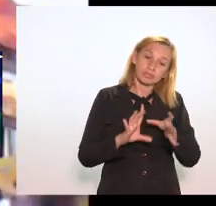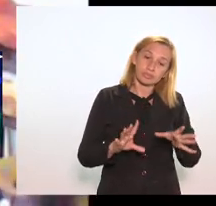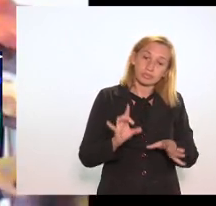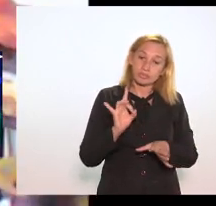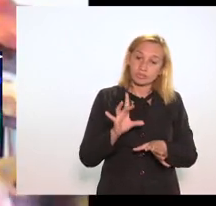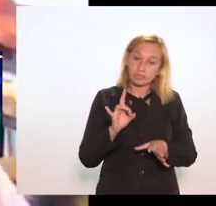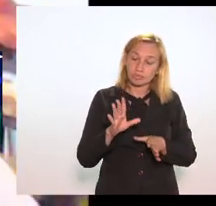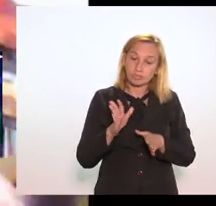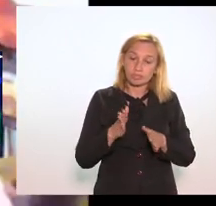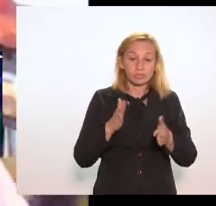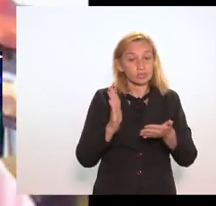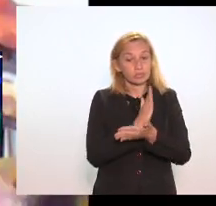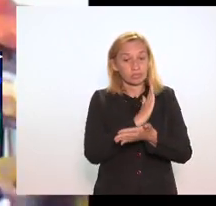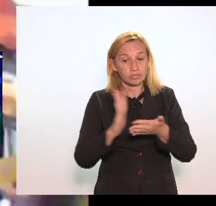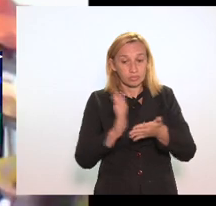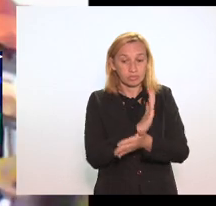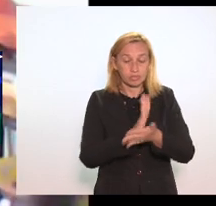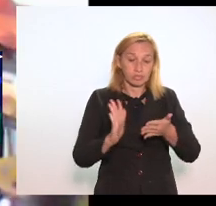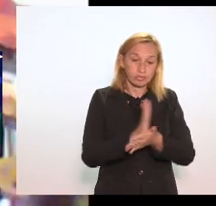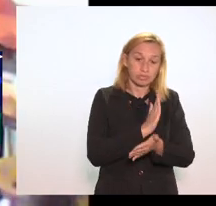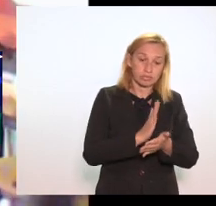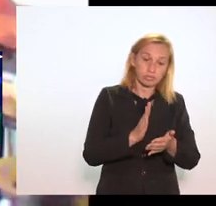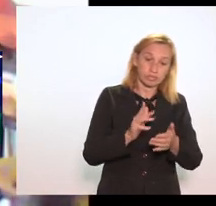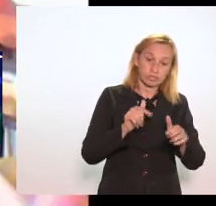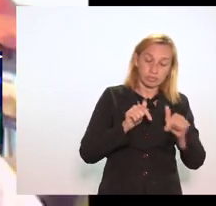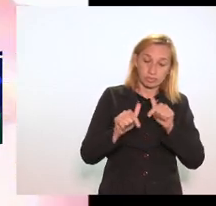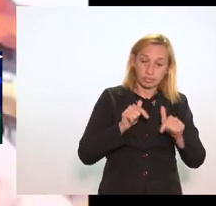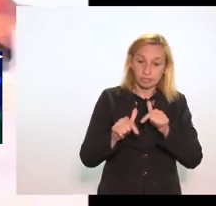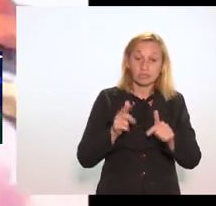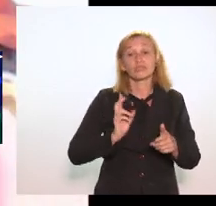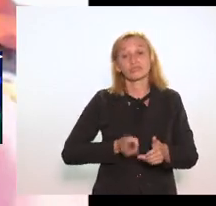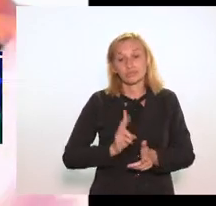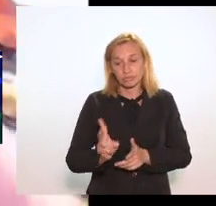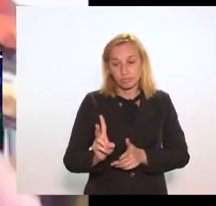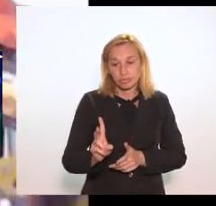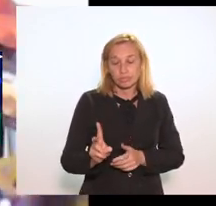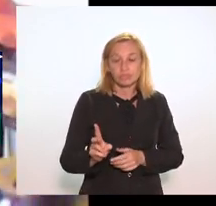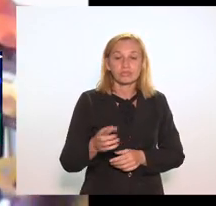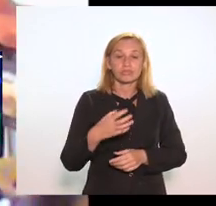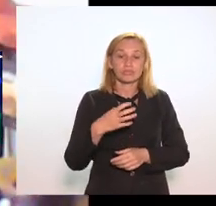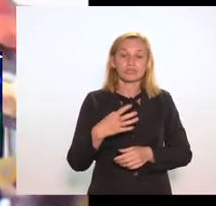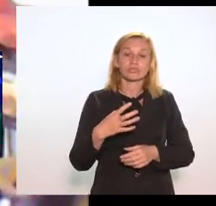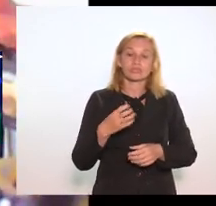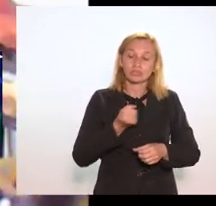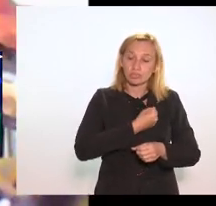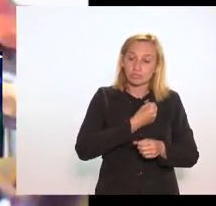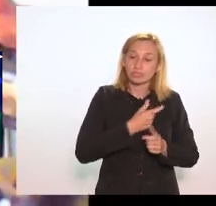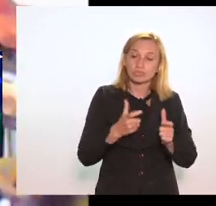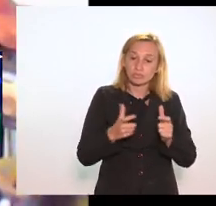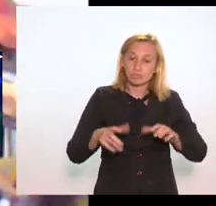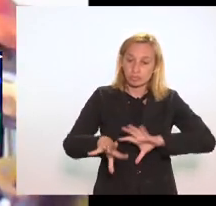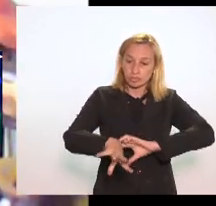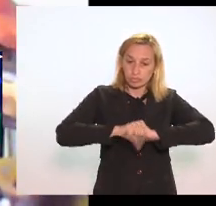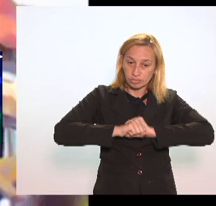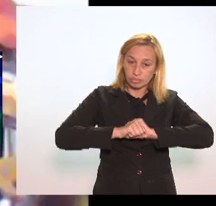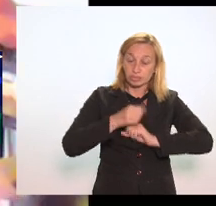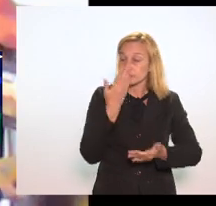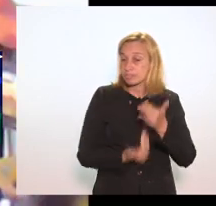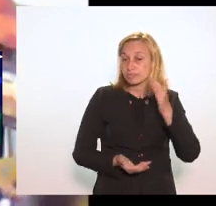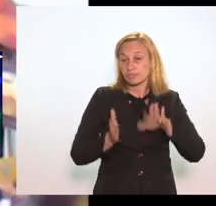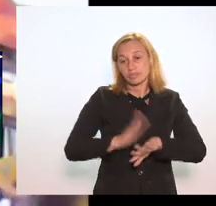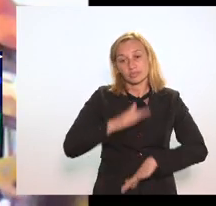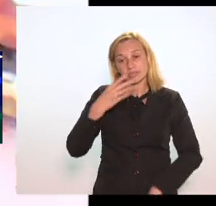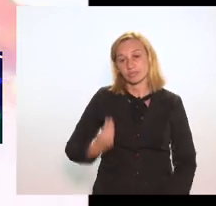fica existenciais vai continuar tendo transporte público lotado para continuar pelo alto índice de transmissão vamos continuar perdendo